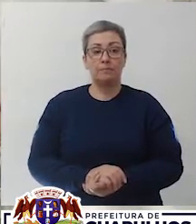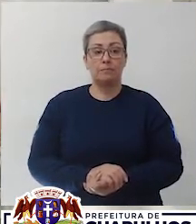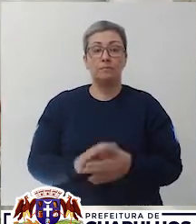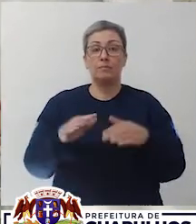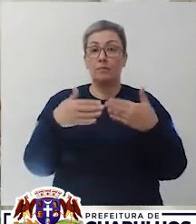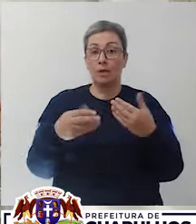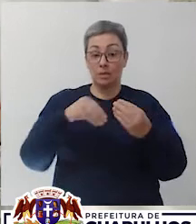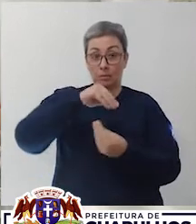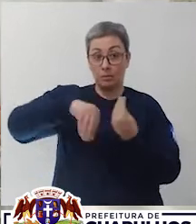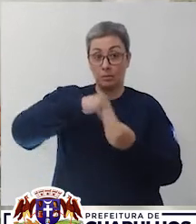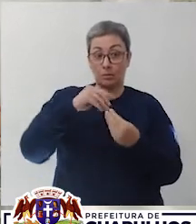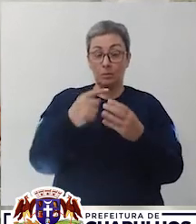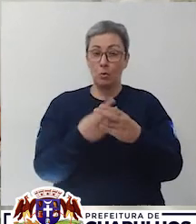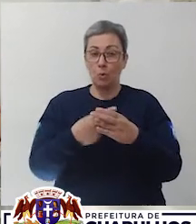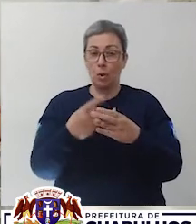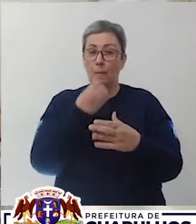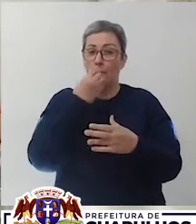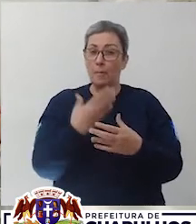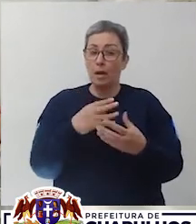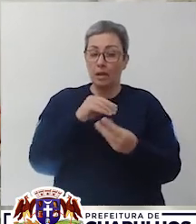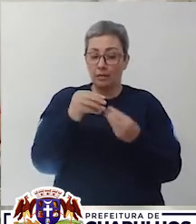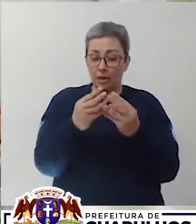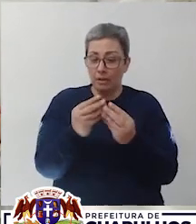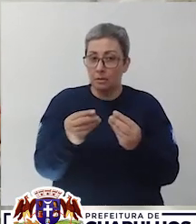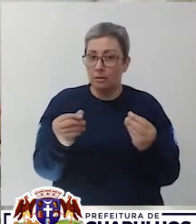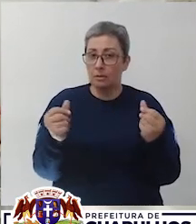Então, essa mistura aqui tem que bater bem até ela ficar homogênea.